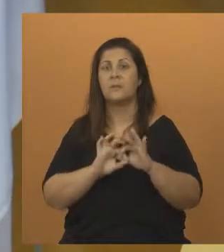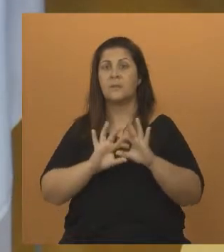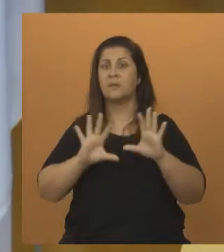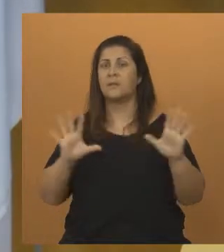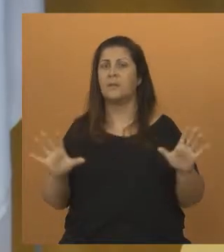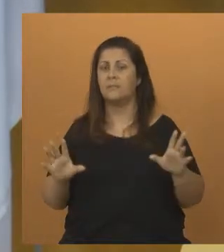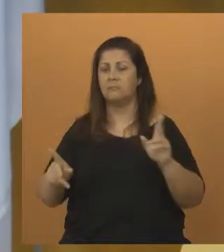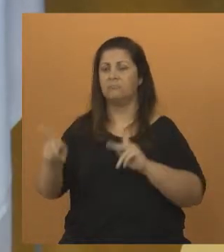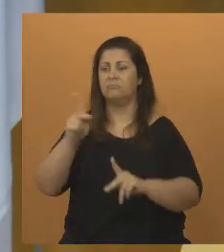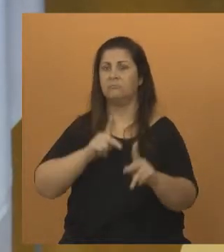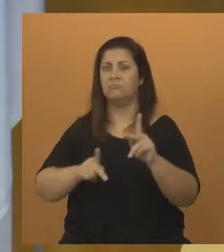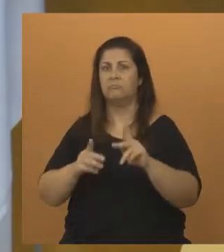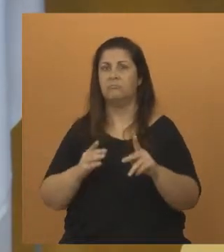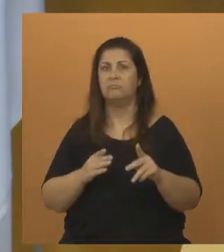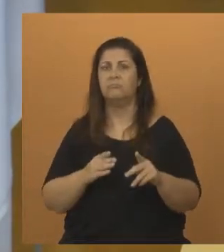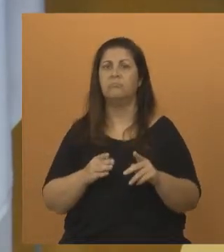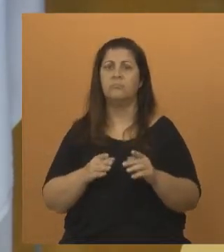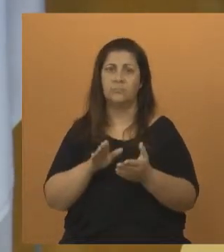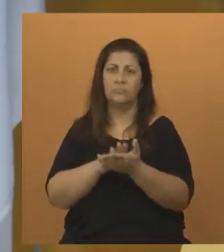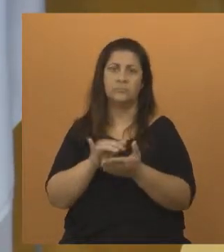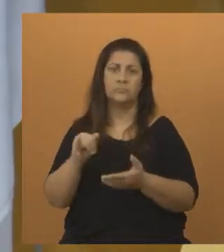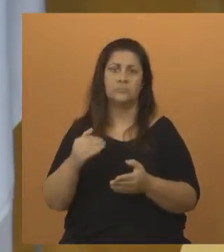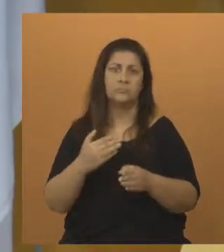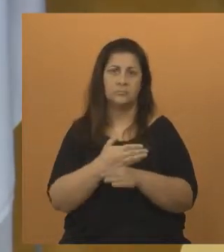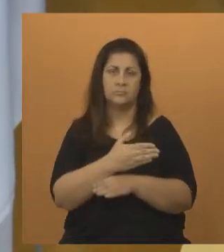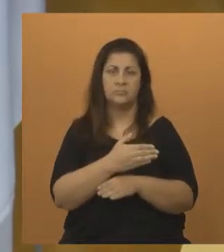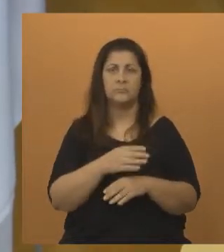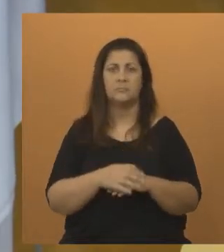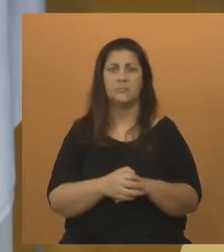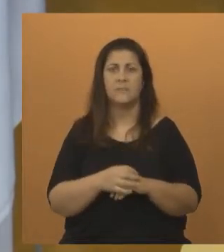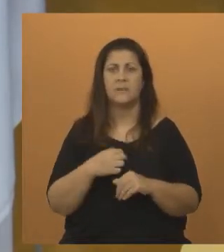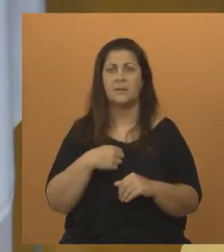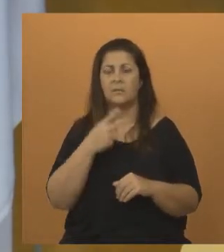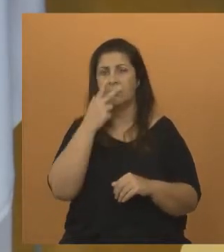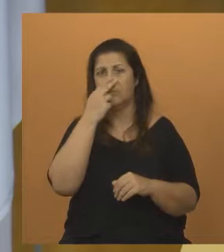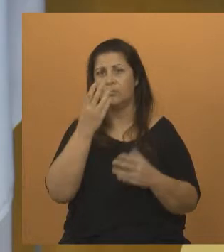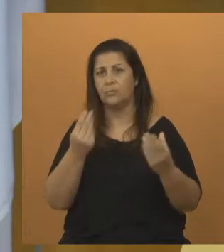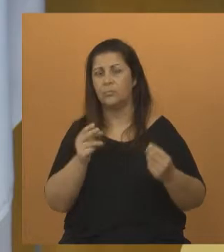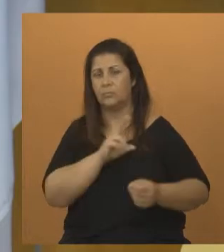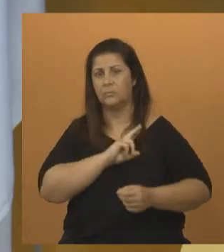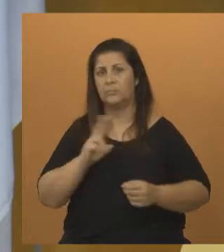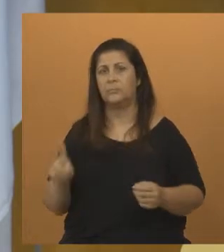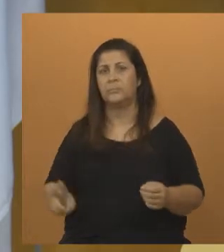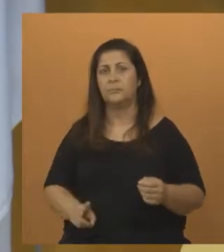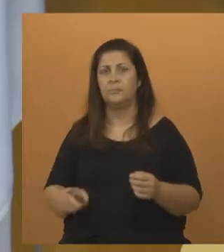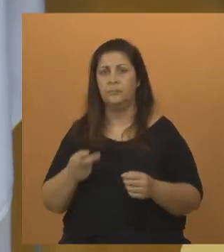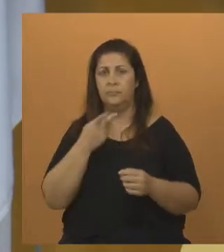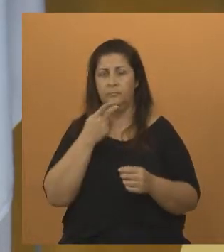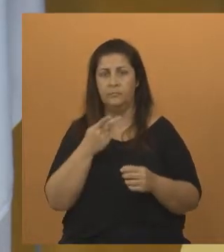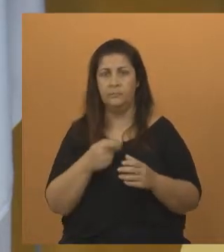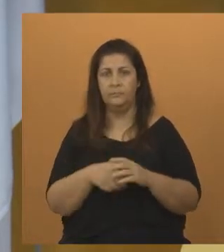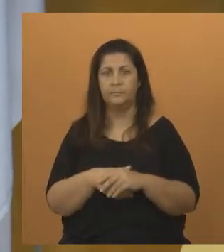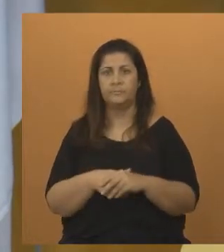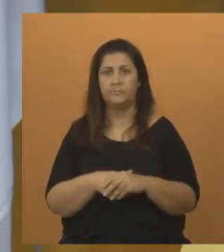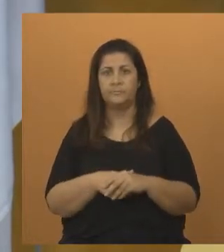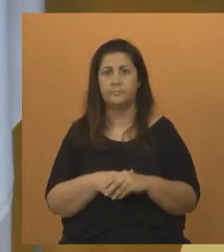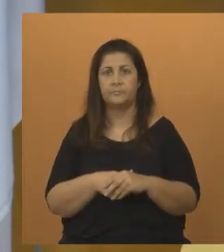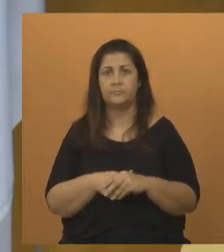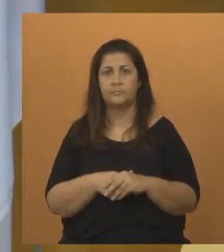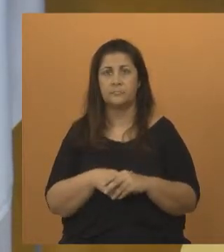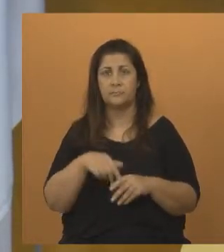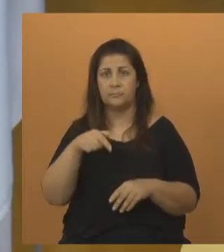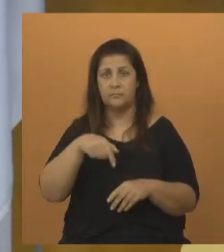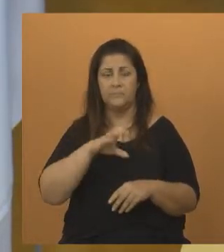para a população de Jacareí. Eu acho que, infelizmente, aqui, como muitos vereadores falaram, a nossa cidade de